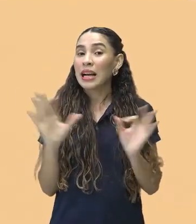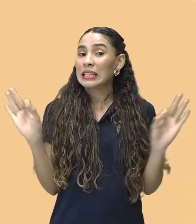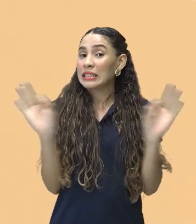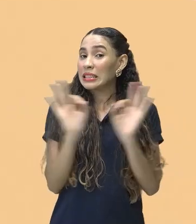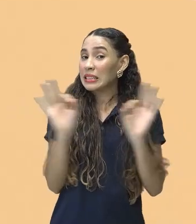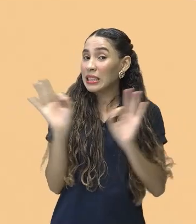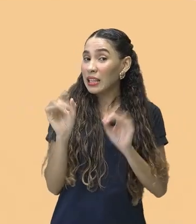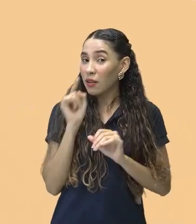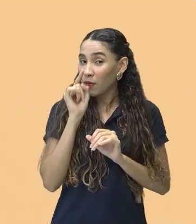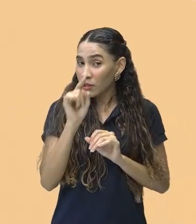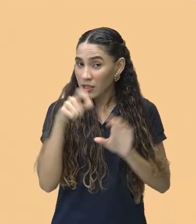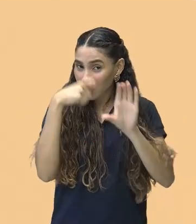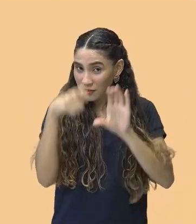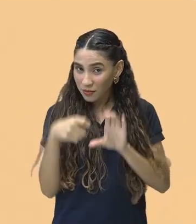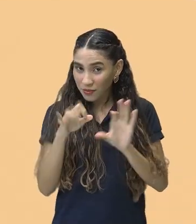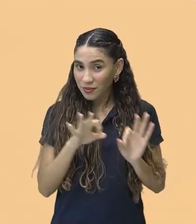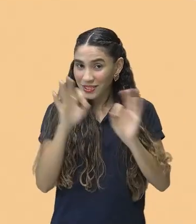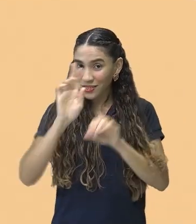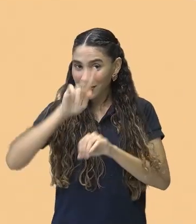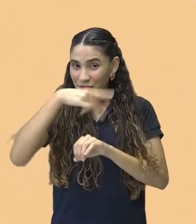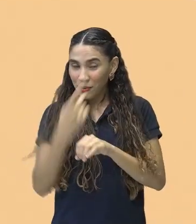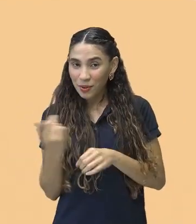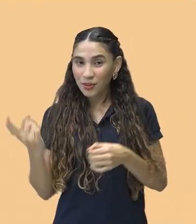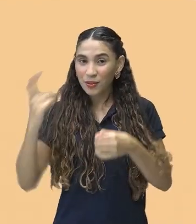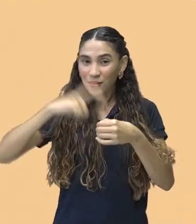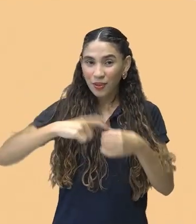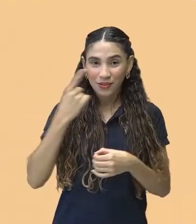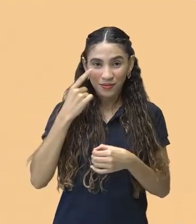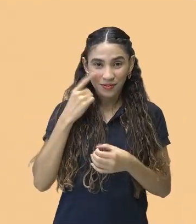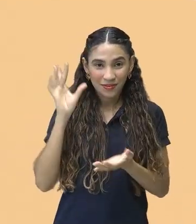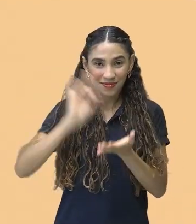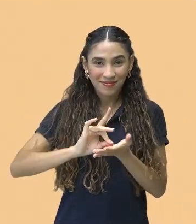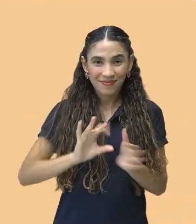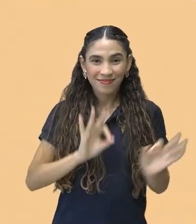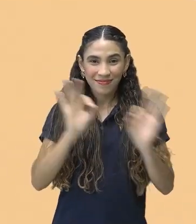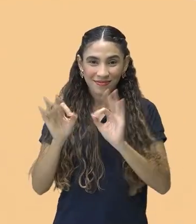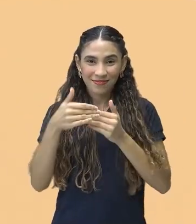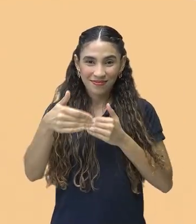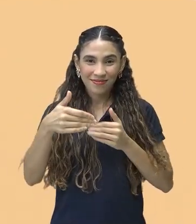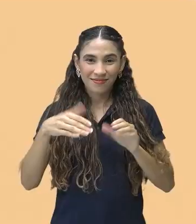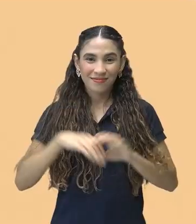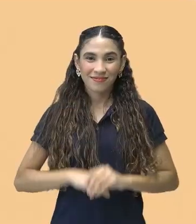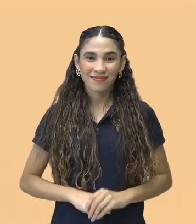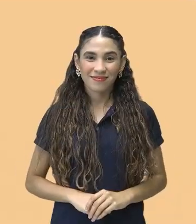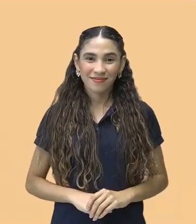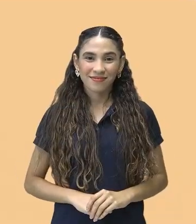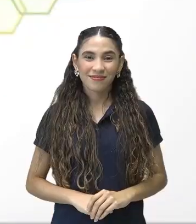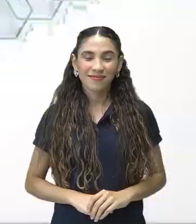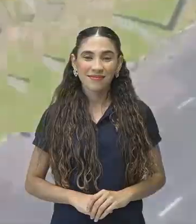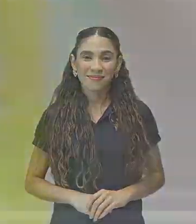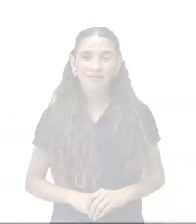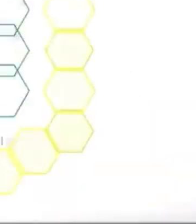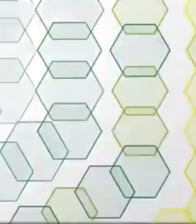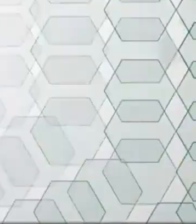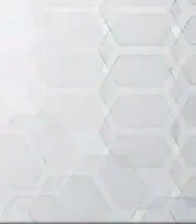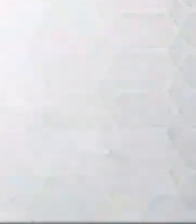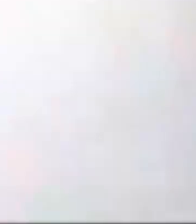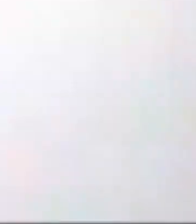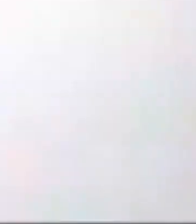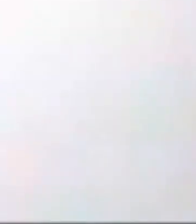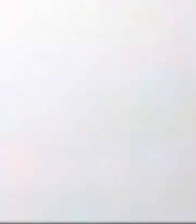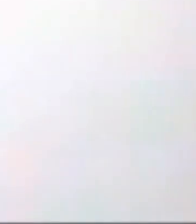nada, vocês vão assistir e depois vão confirmar. Vamos assistir ao vídeo inicial?